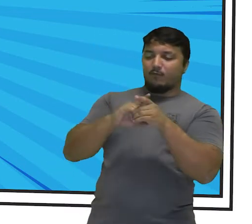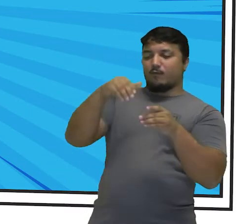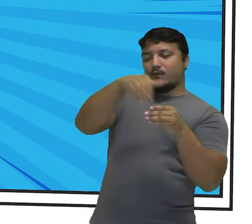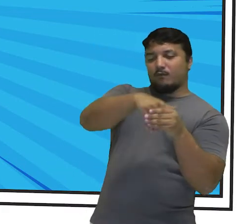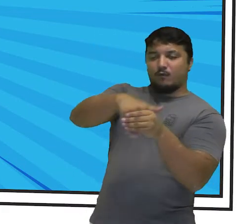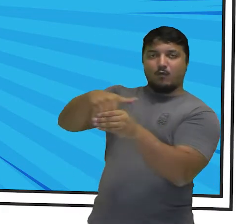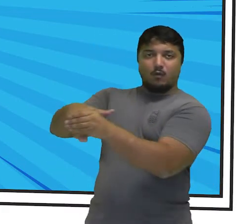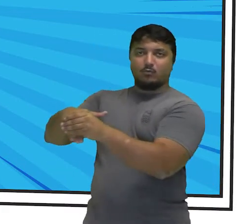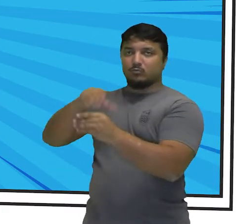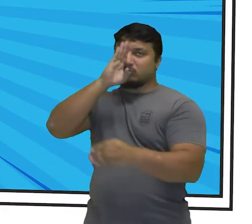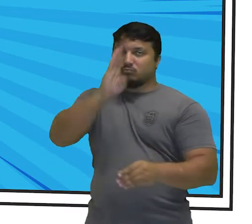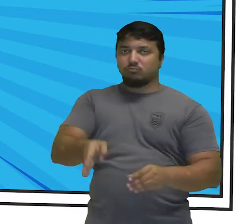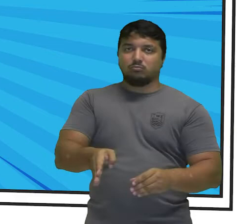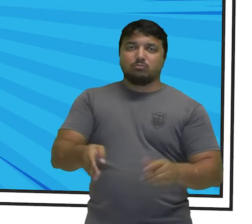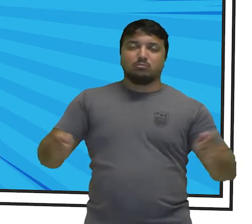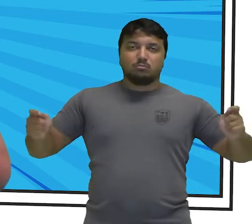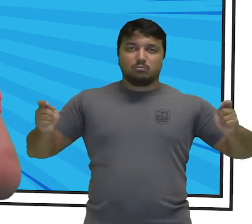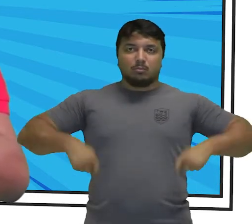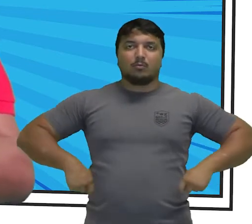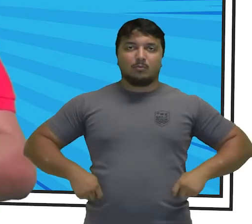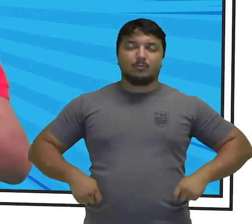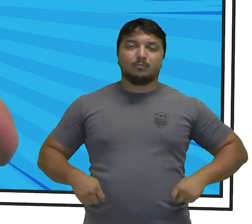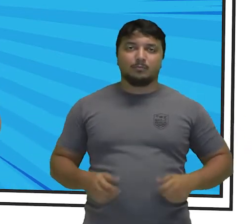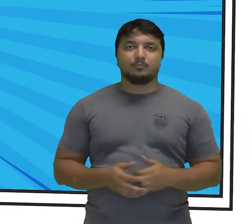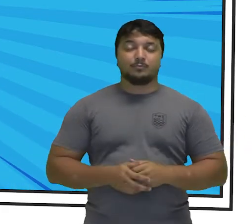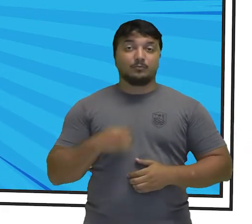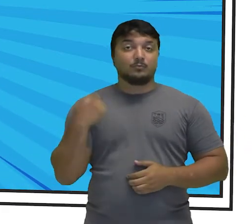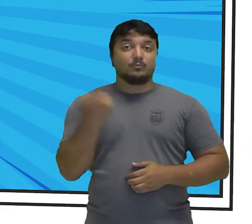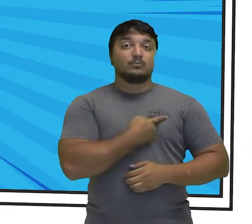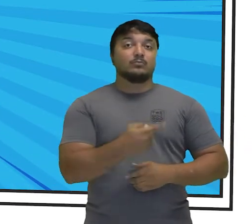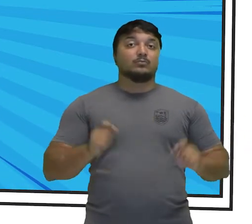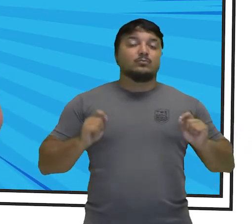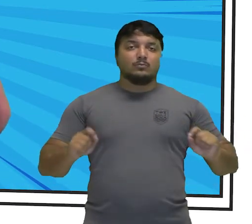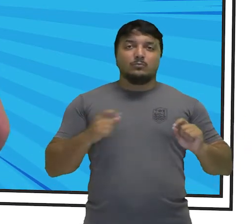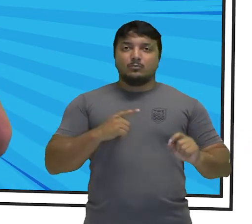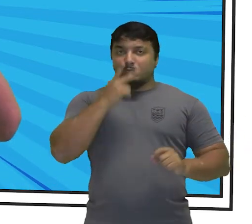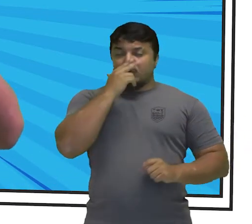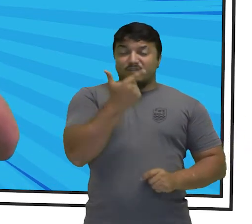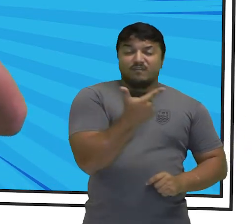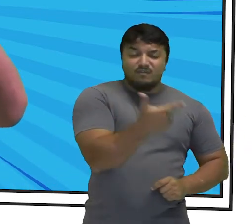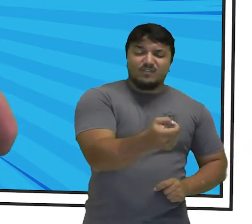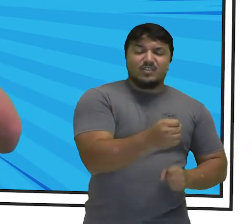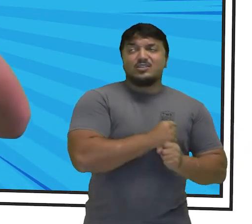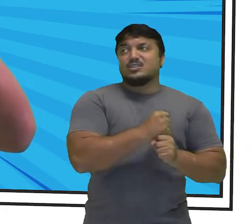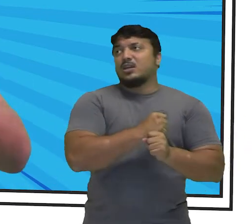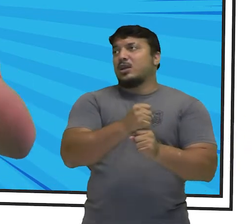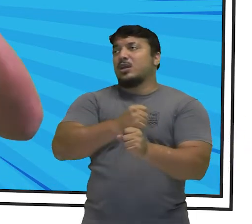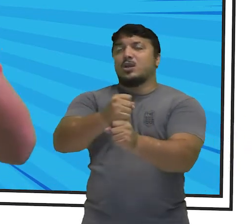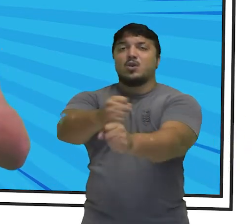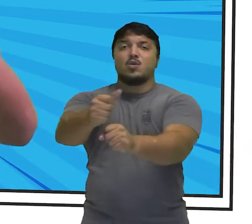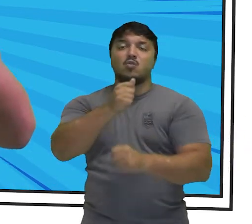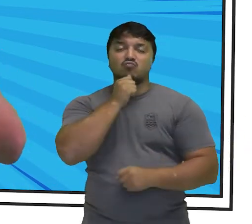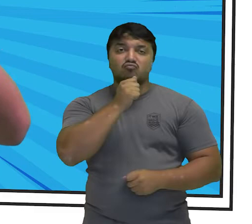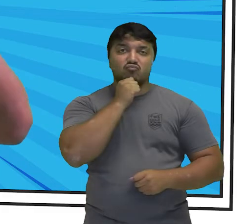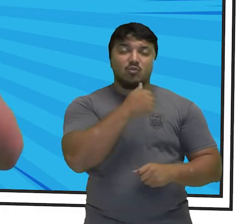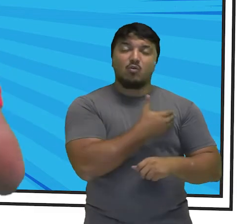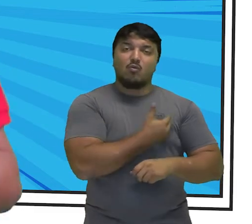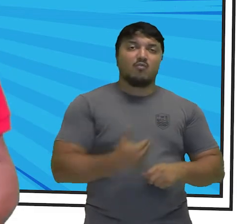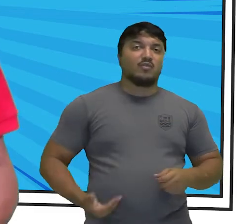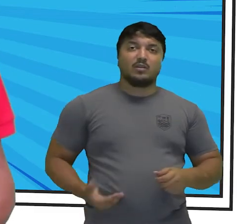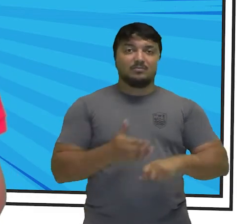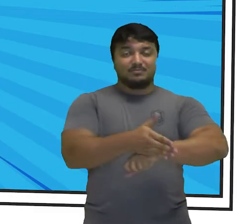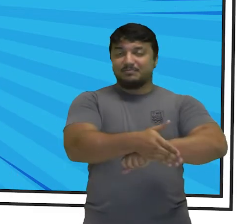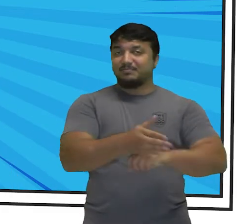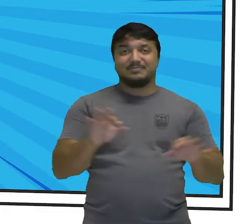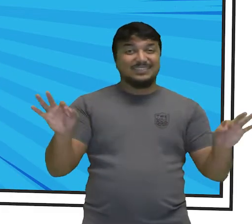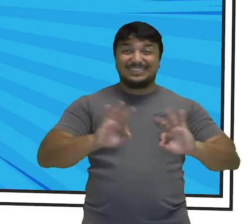eleitos diretamente pelo povo. Nós passamos mais de 20 anos com um governo que não tinha eleição para presidente da